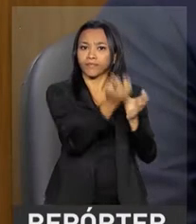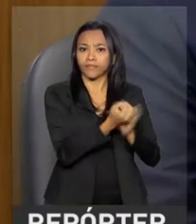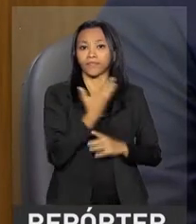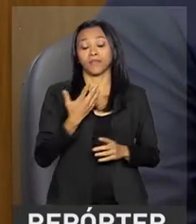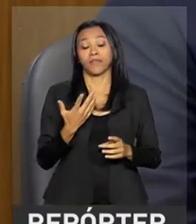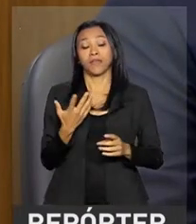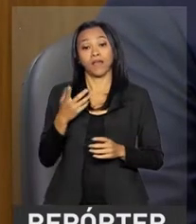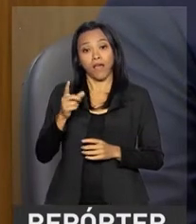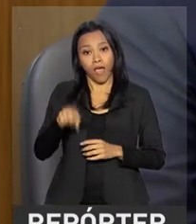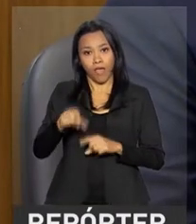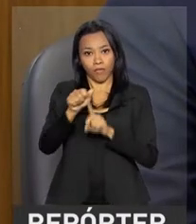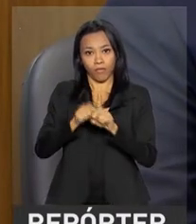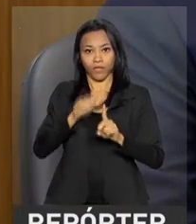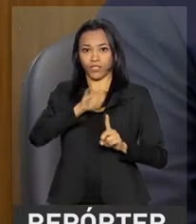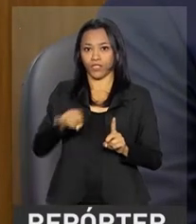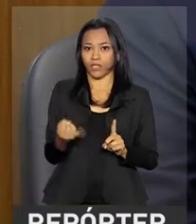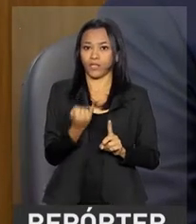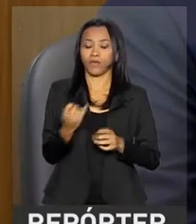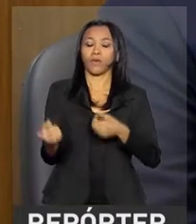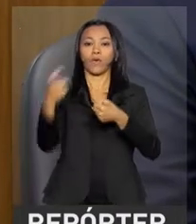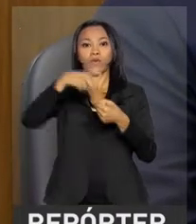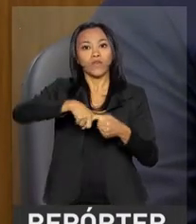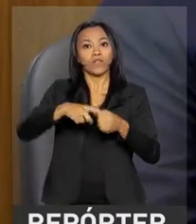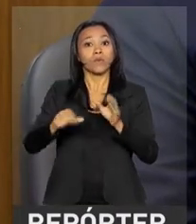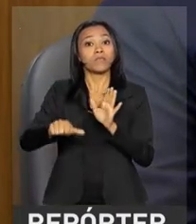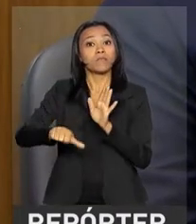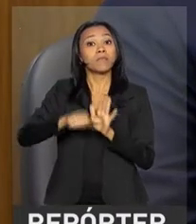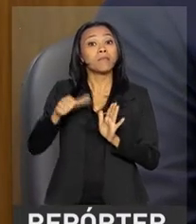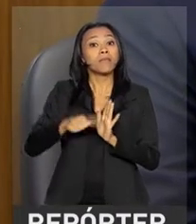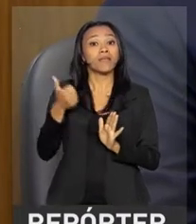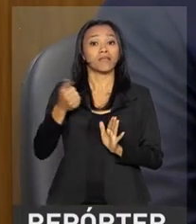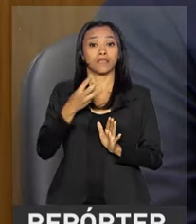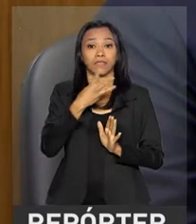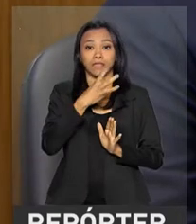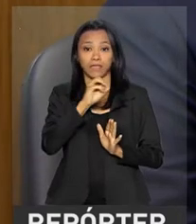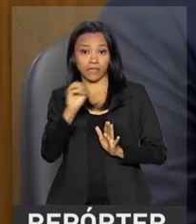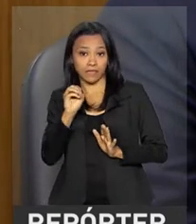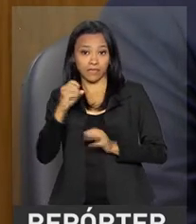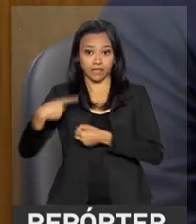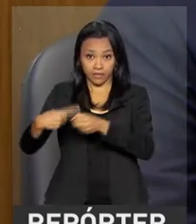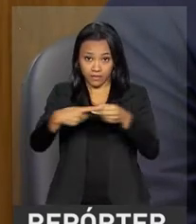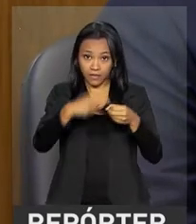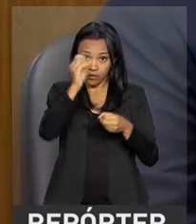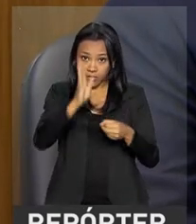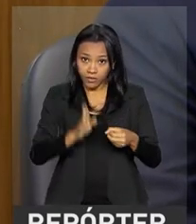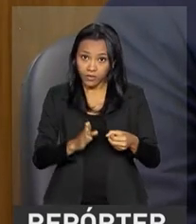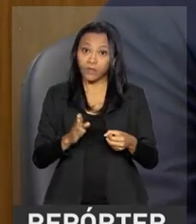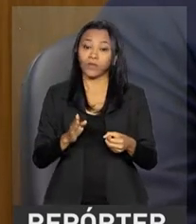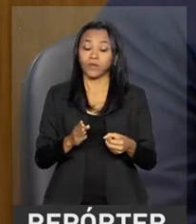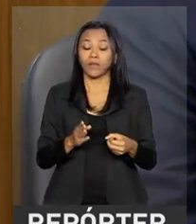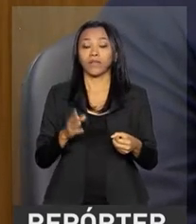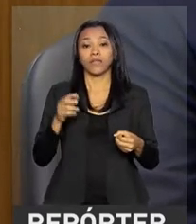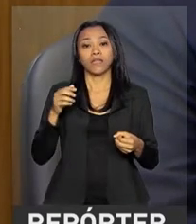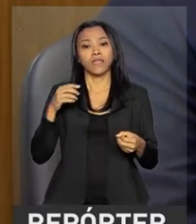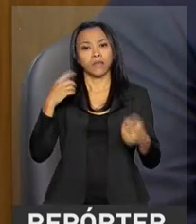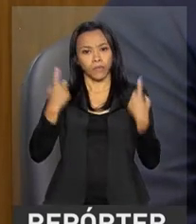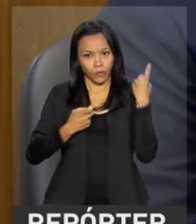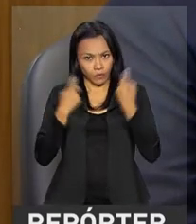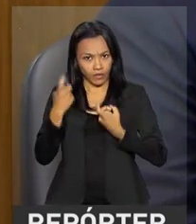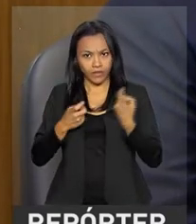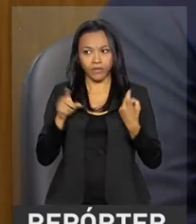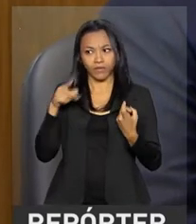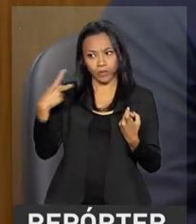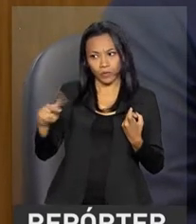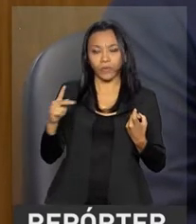no meio de janeiro firmar convênios com as primeiras 300 cidades brasileiras e com isso essa sua preocupação que é de